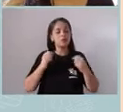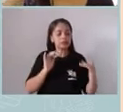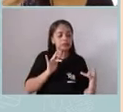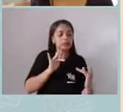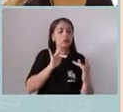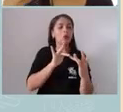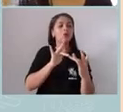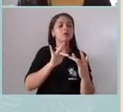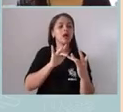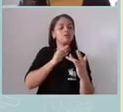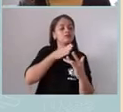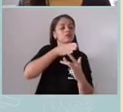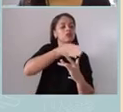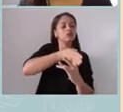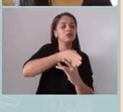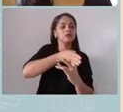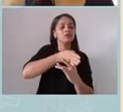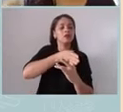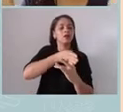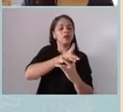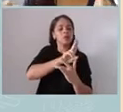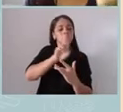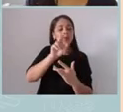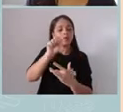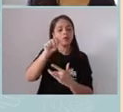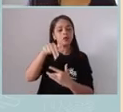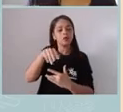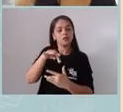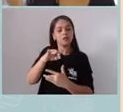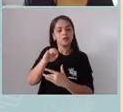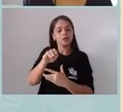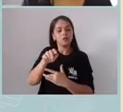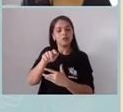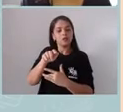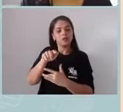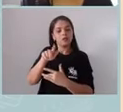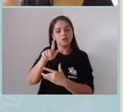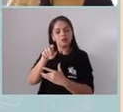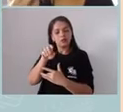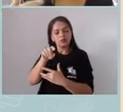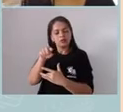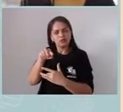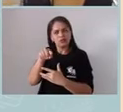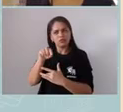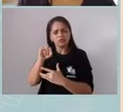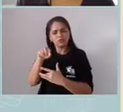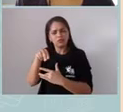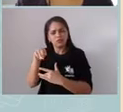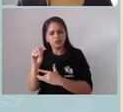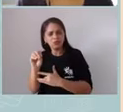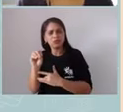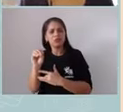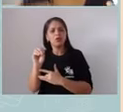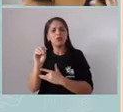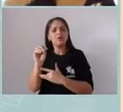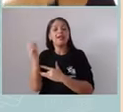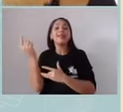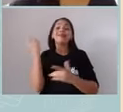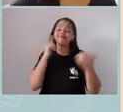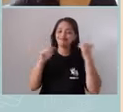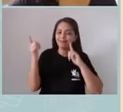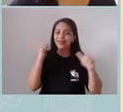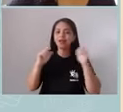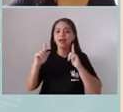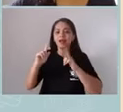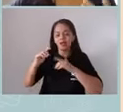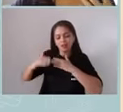invasor, que a gente vai chamar de antígeno. Então, aquele sistema de antígeno-anticorpo. E aí veja que ela é adquirida. Então, ao longo da